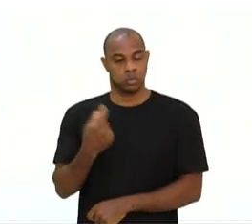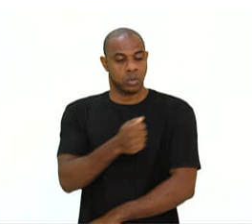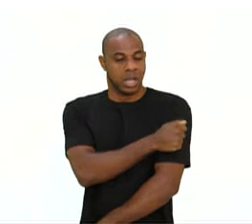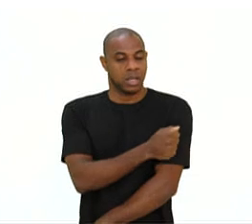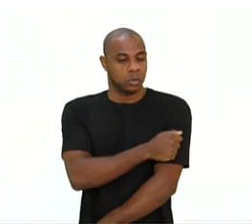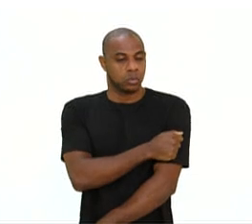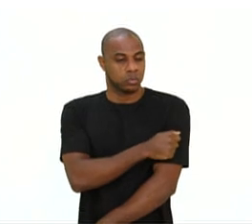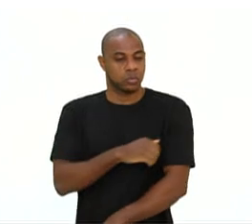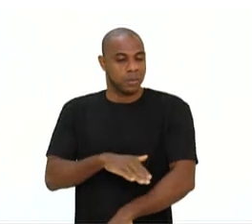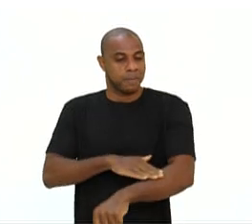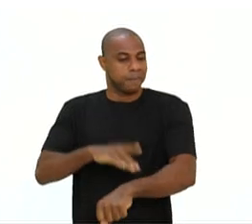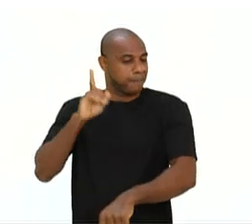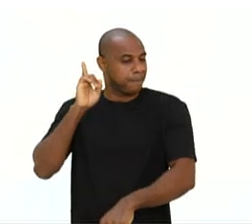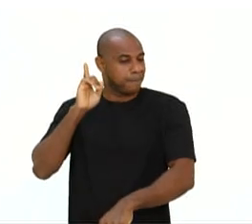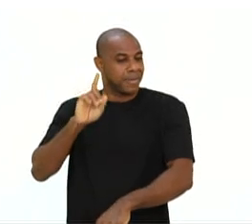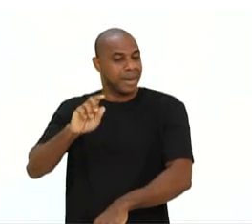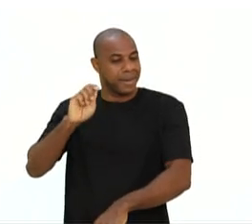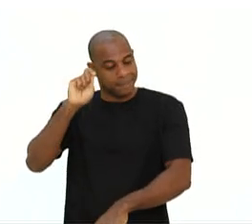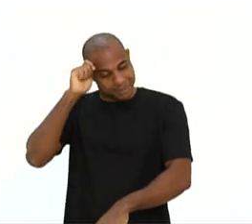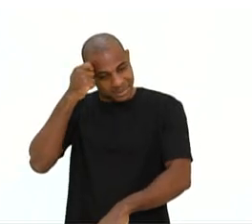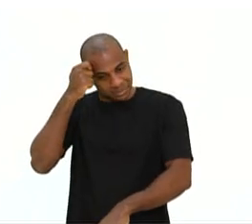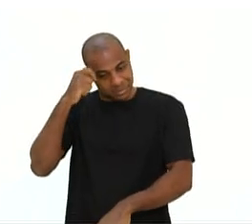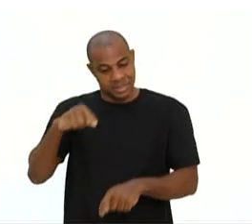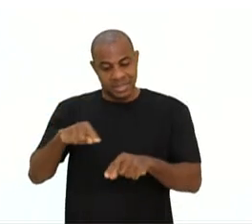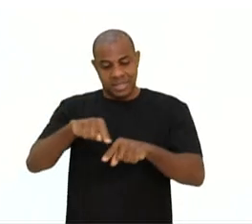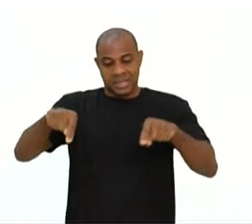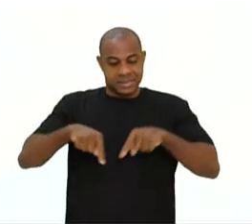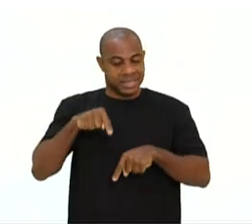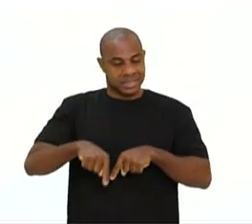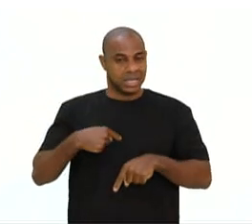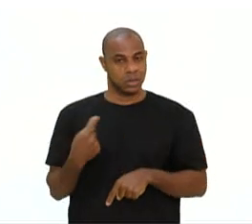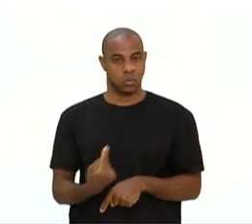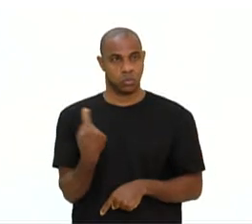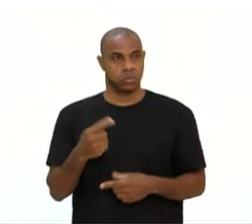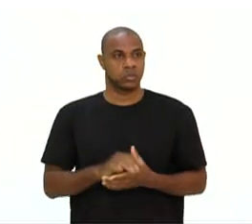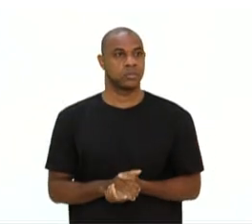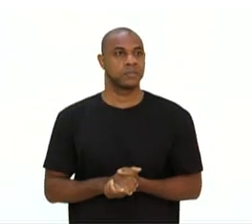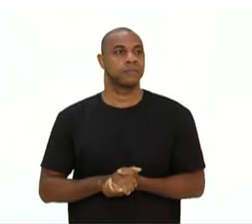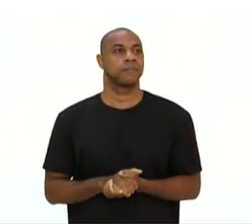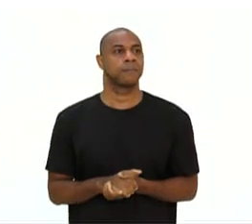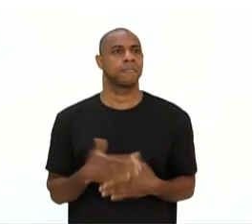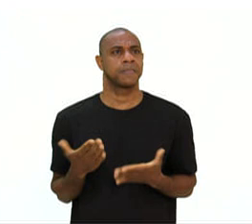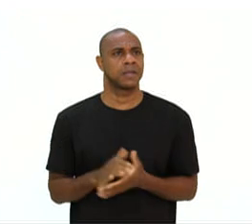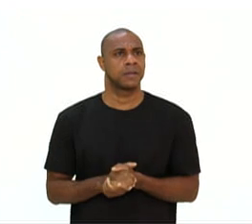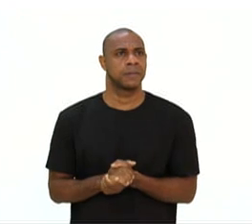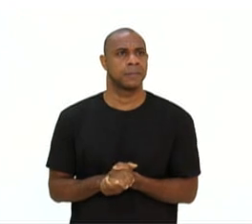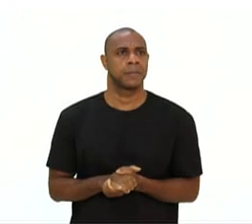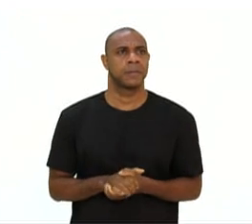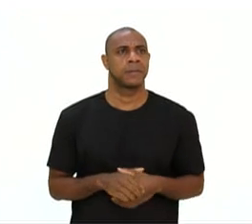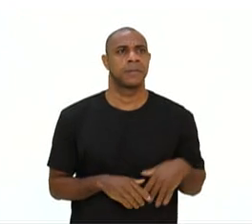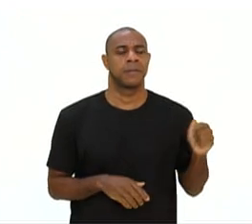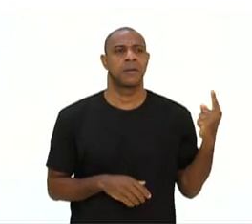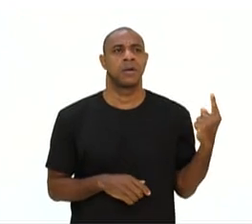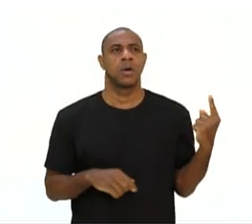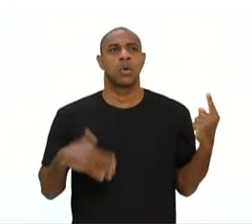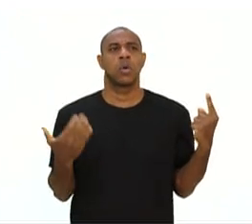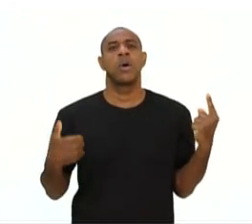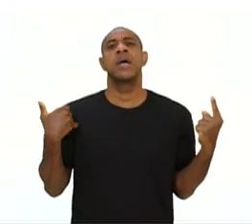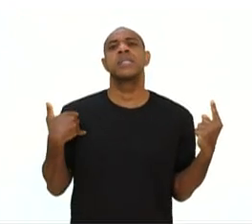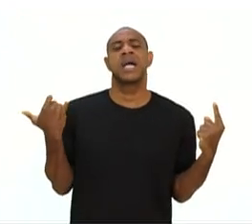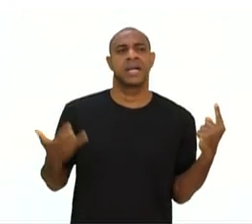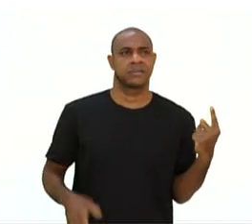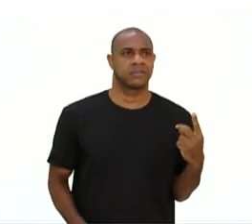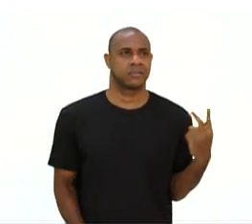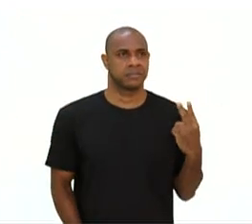aluno de cor na minha sala. Temos algumas perguntas. How old is the student? Qual a idade?